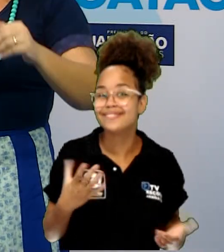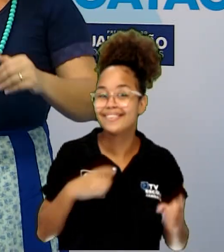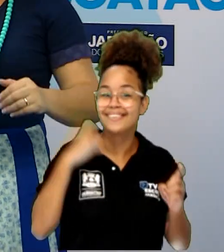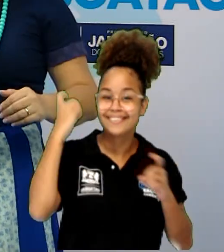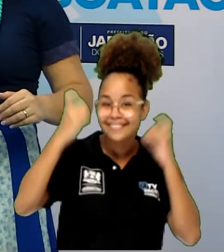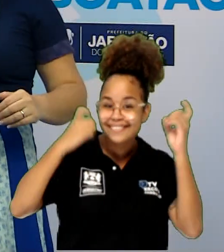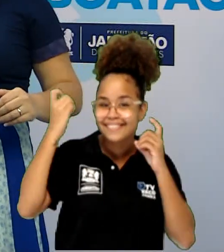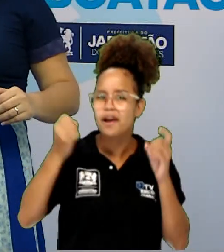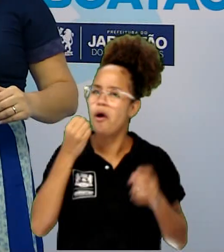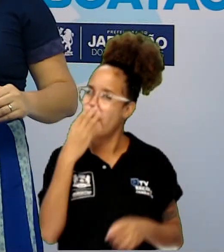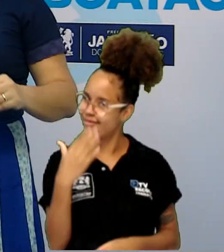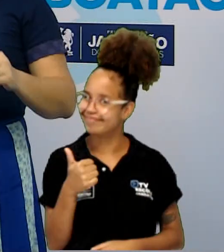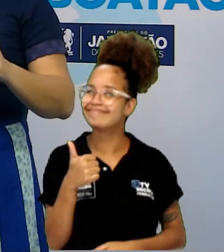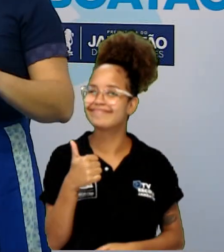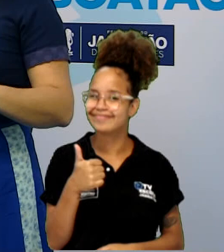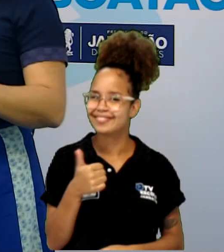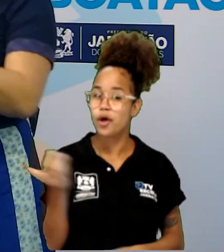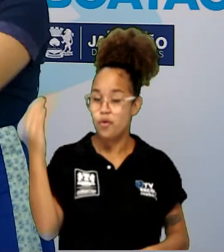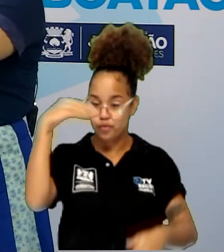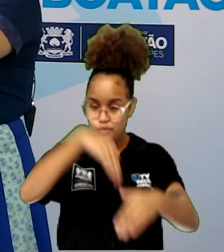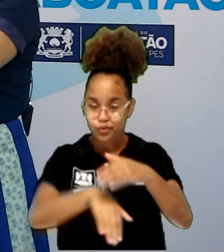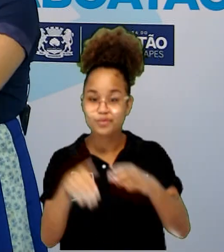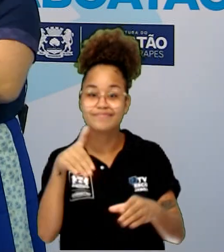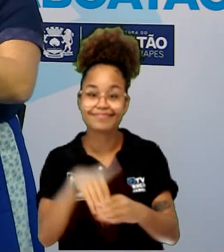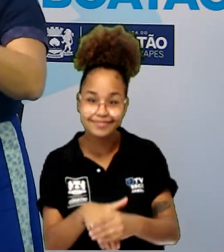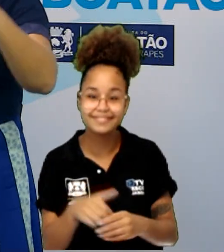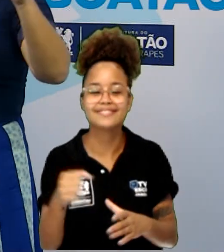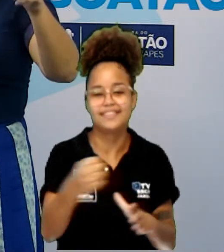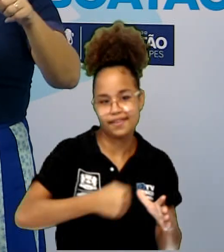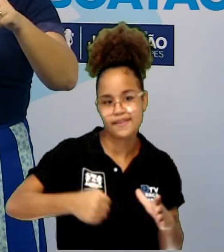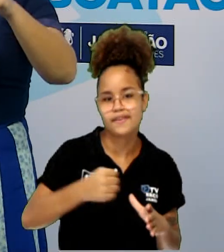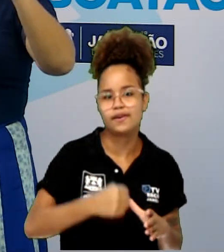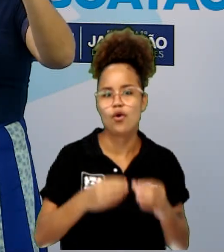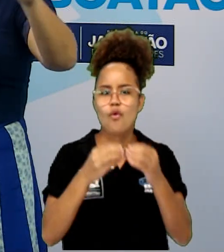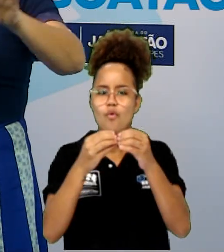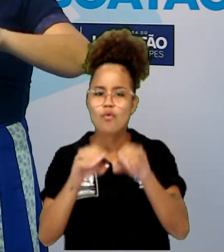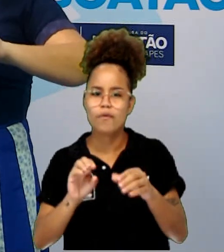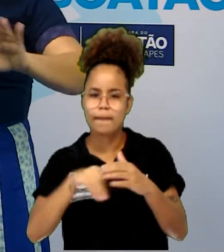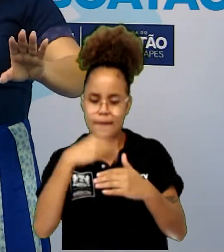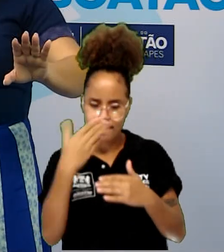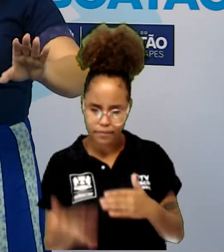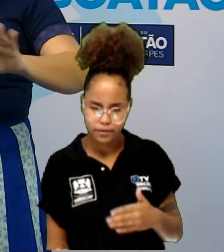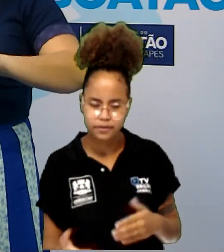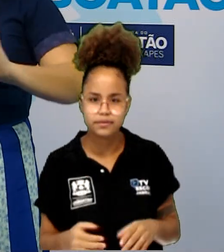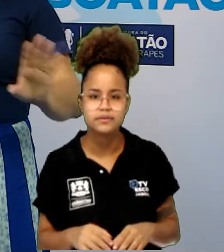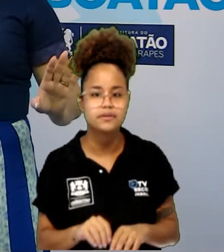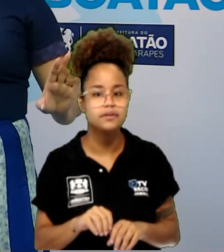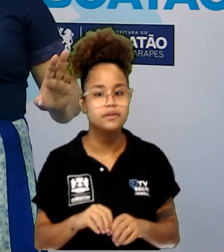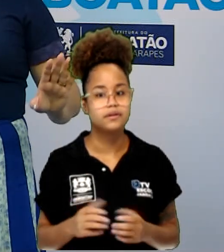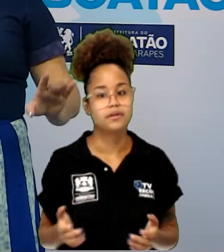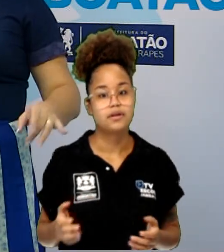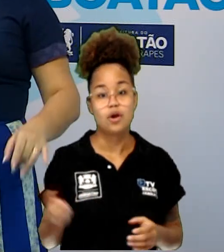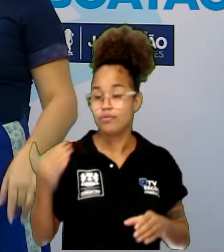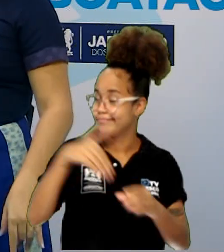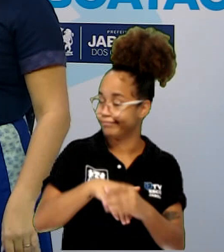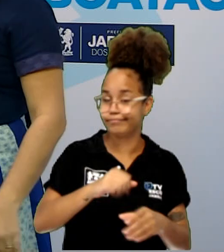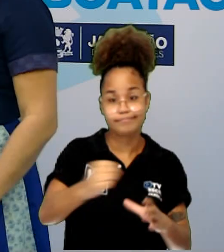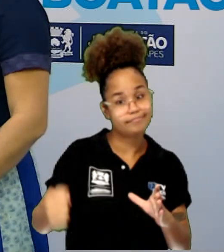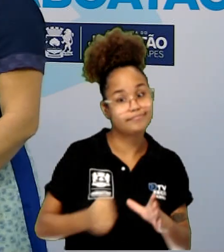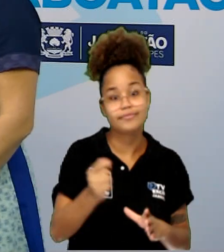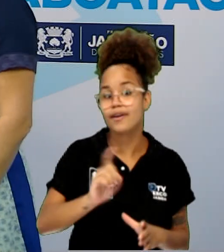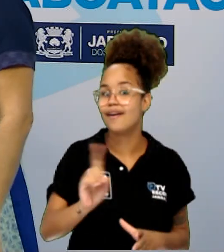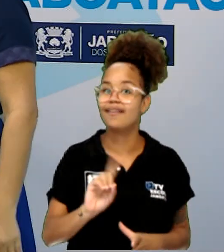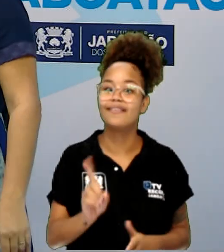confusão ficou até boa. Caiu tudo dentro do caldeirão. O ovo bateu na tampa, caiu no chão, não foi para dentro do caldeirão. E olha o